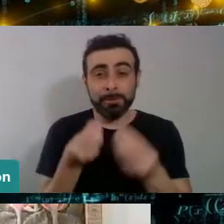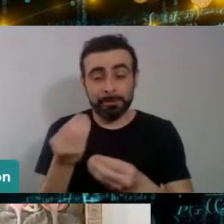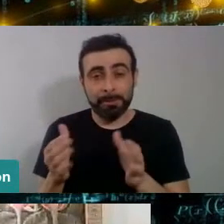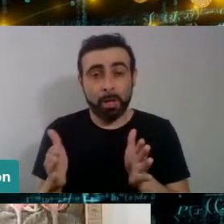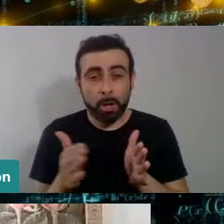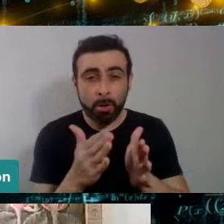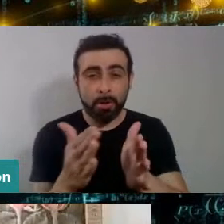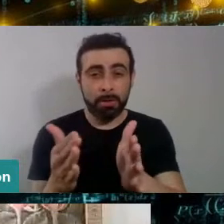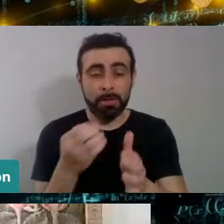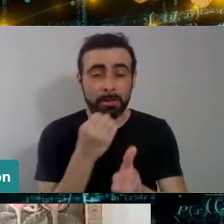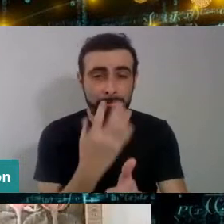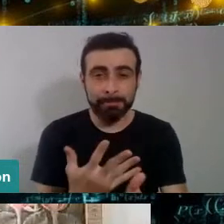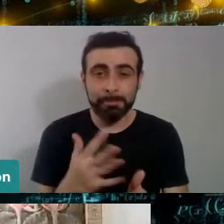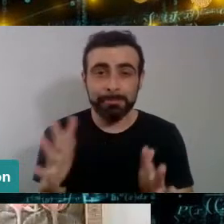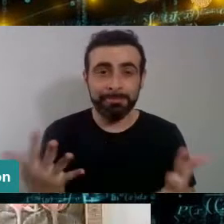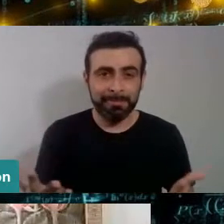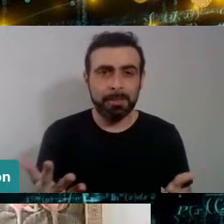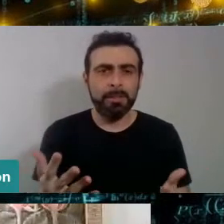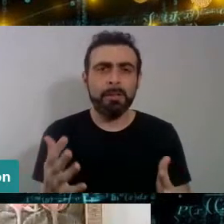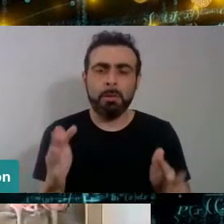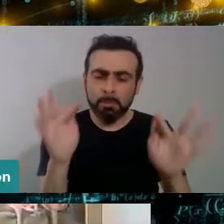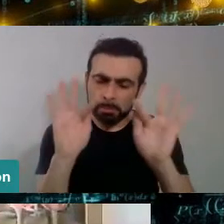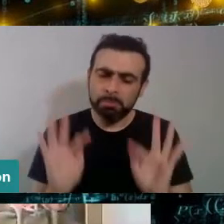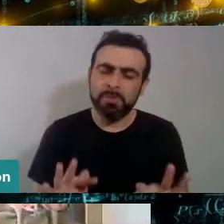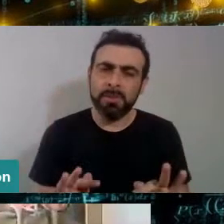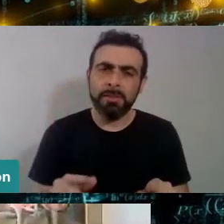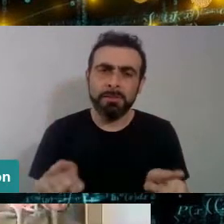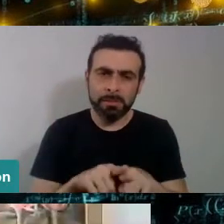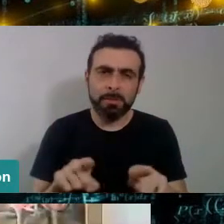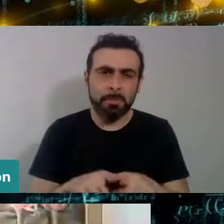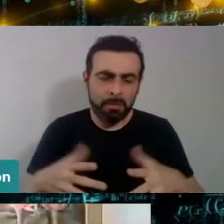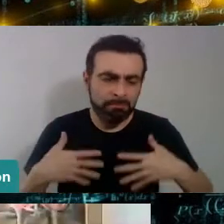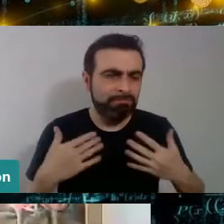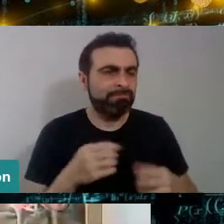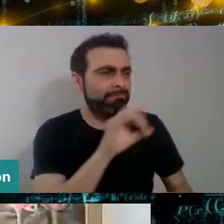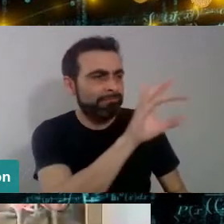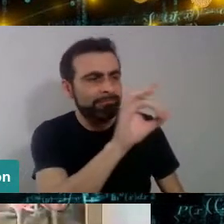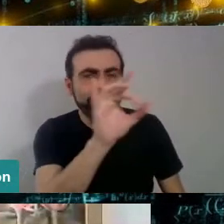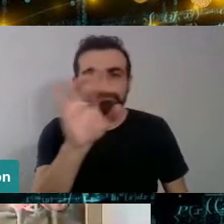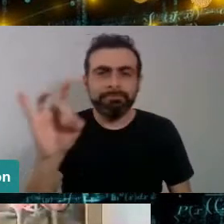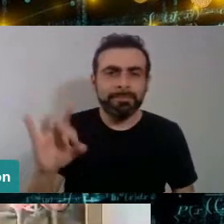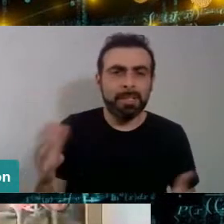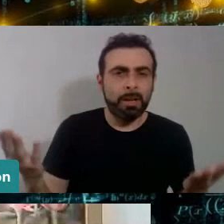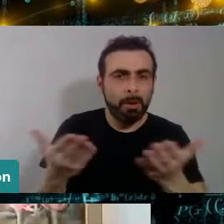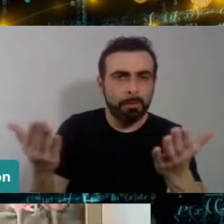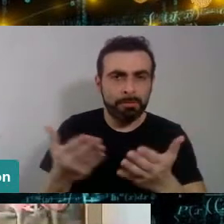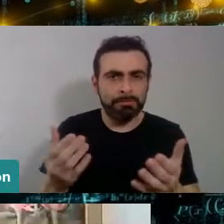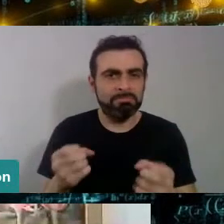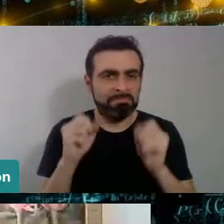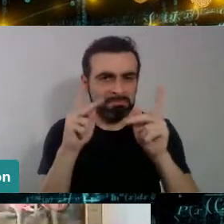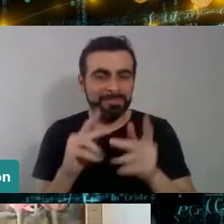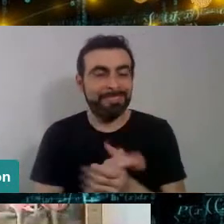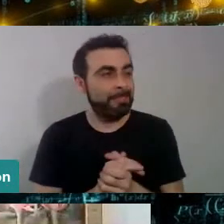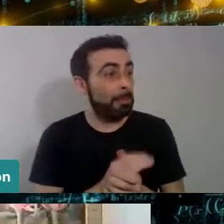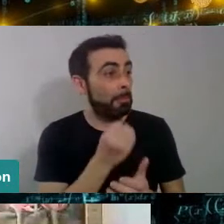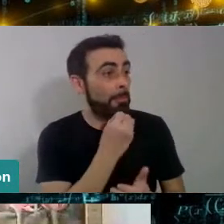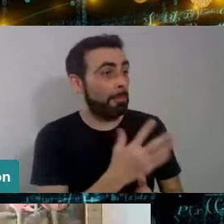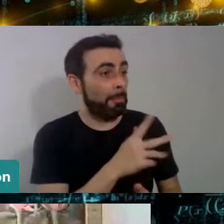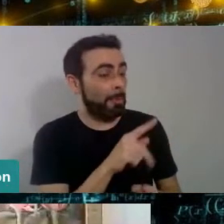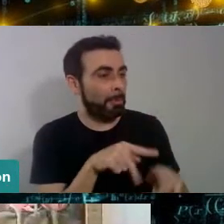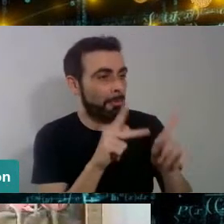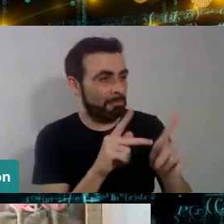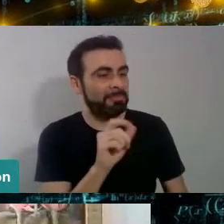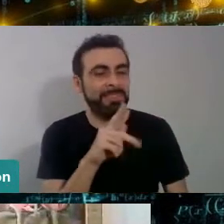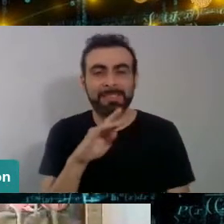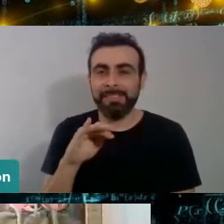de felicidade. Muito então, bem, eu estou muito contente de estar com vocês aí, viu? Muito bom, Guido. Muito bom. Então,